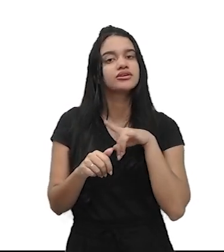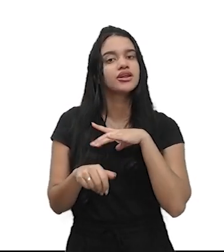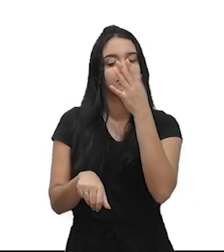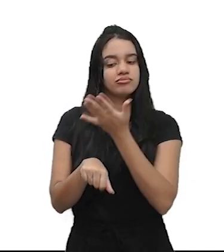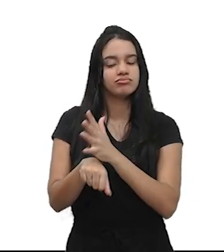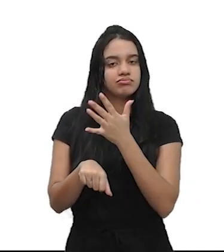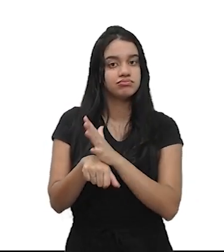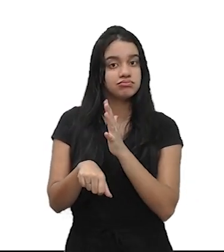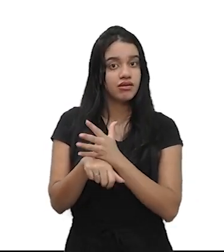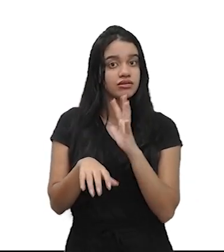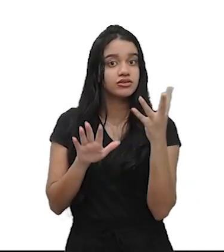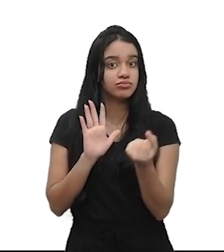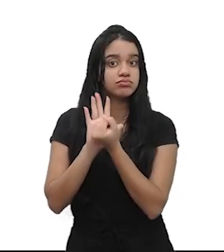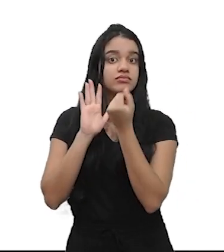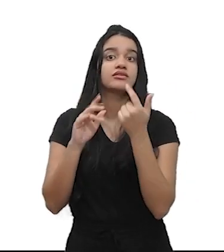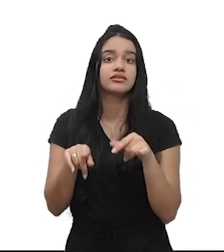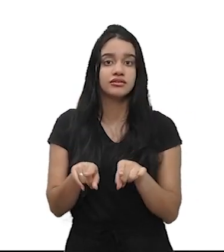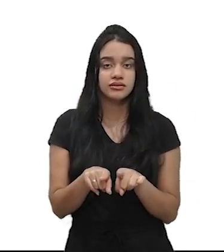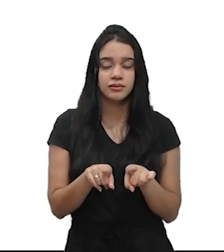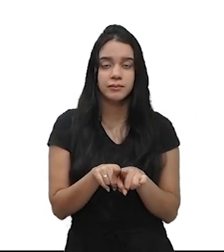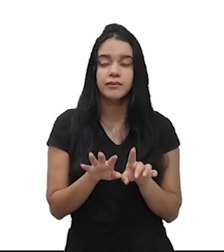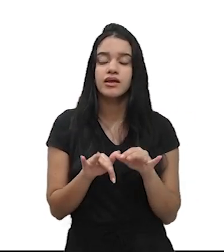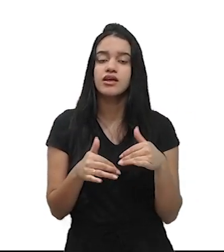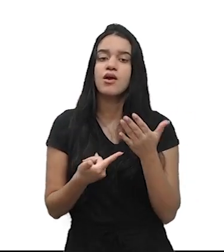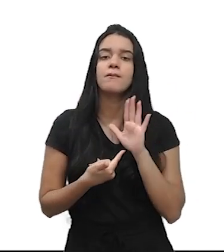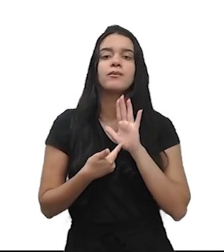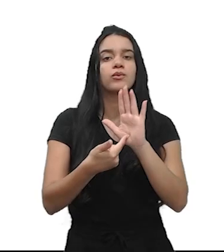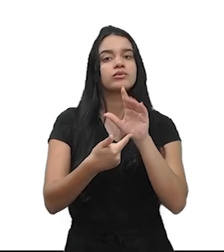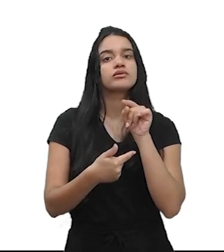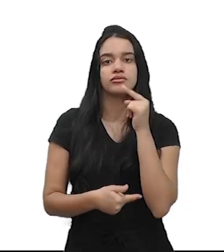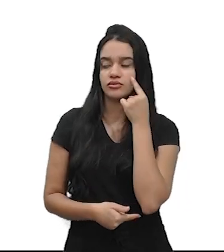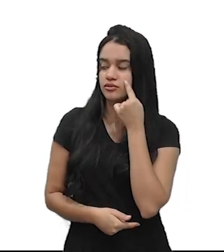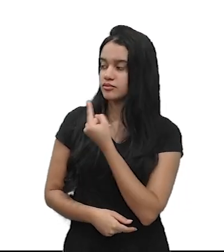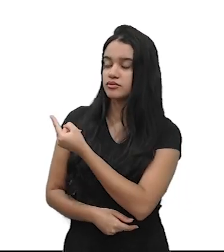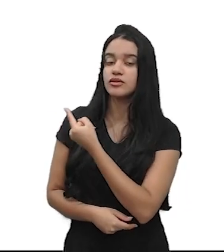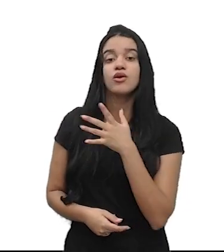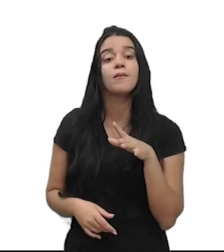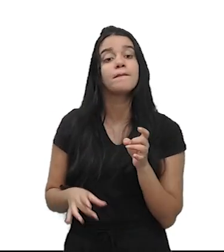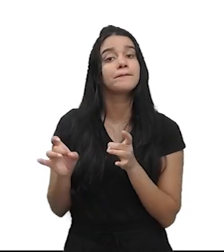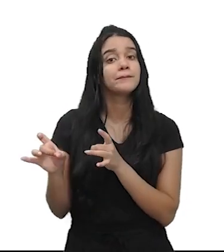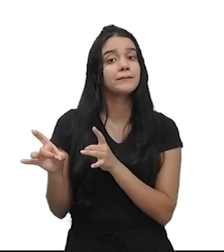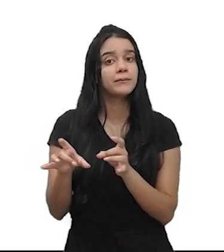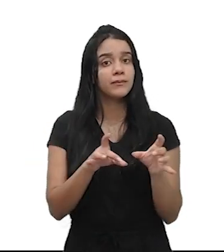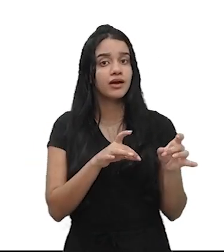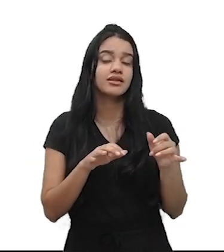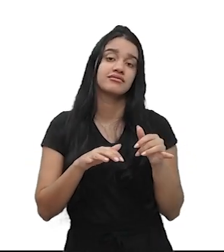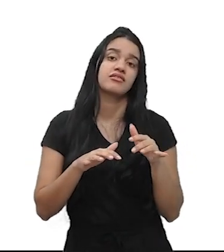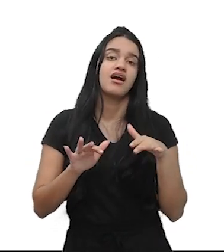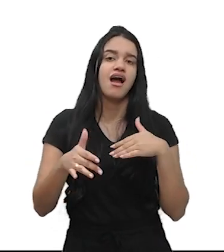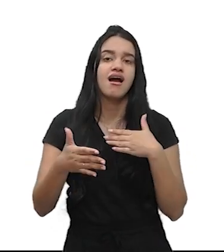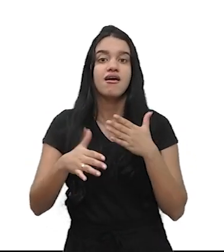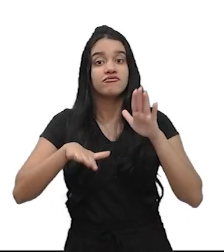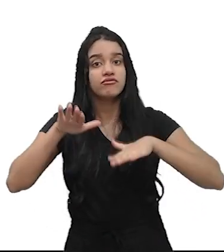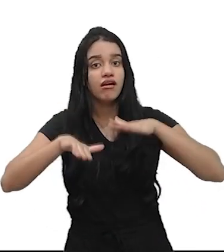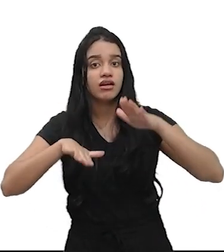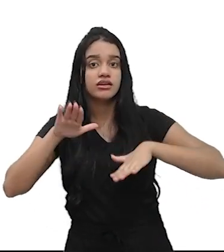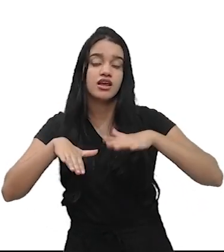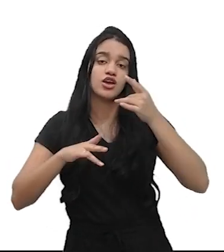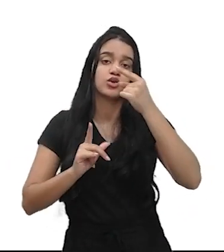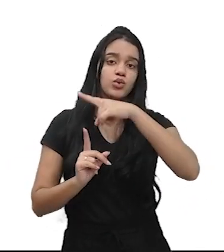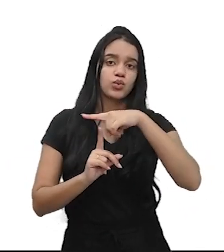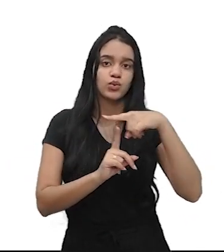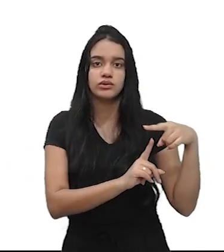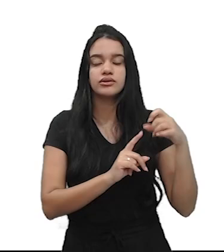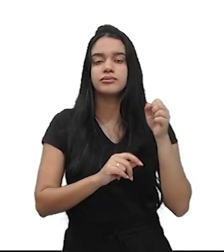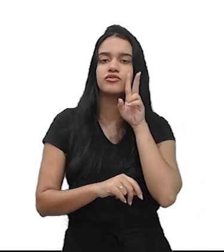atividade registrada. E aí eu trouxe para vocês, né, um comércio varejista, né? Vai variar de acordo com o tipo de estabelecimento, tá? A